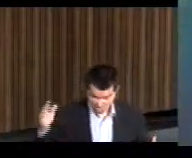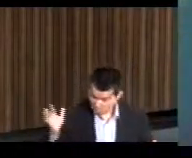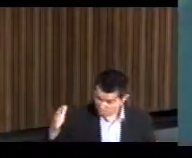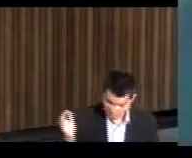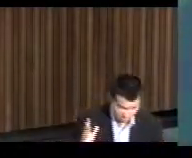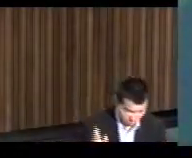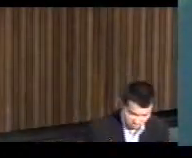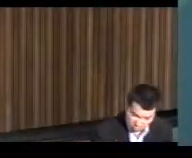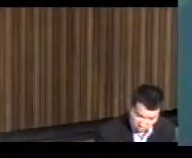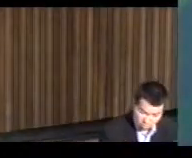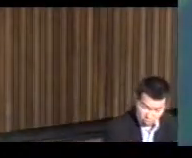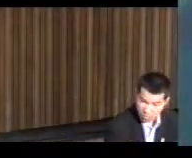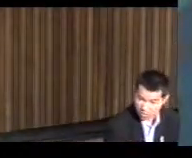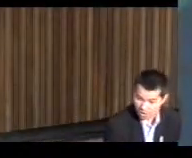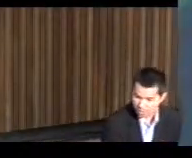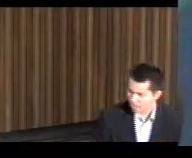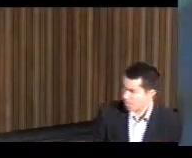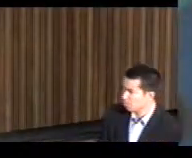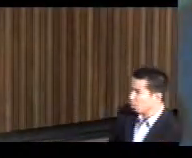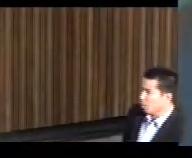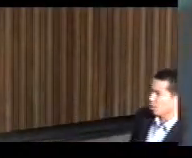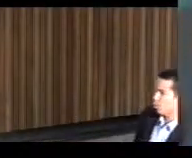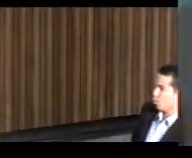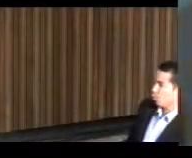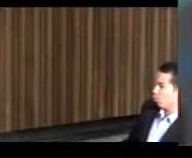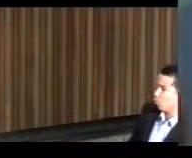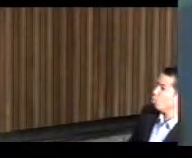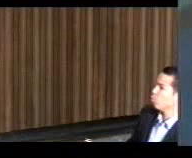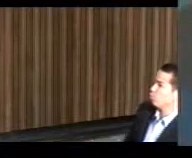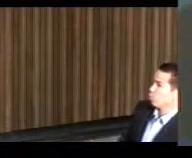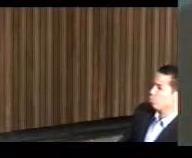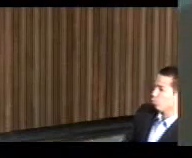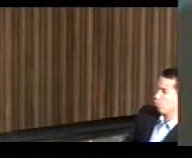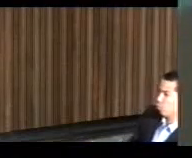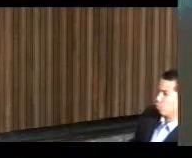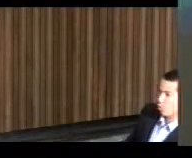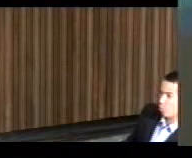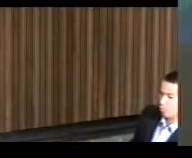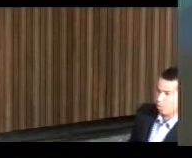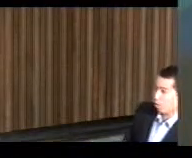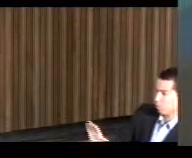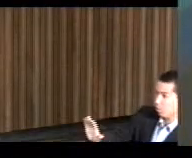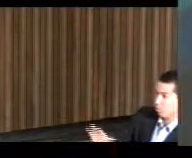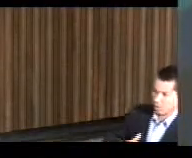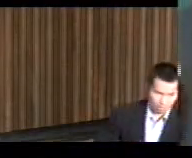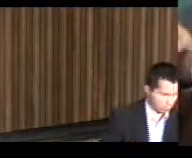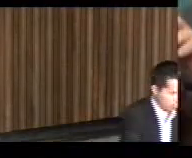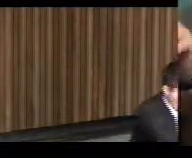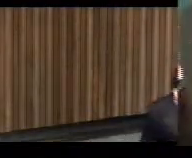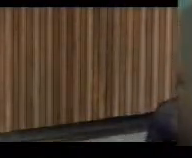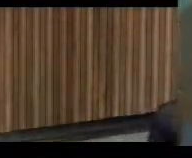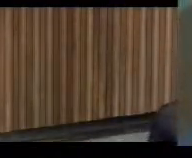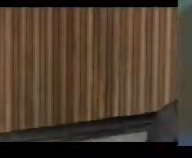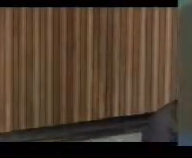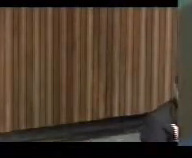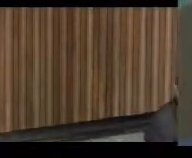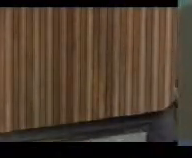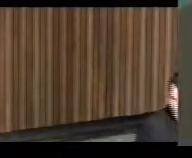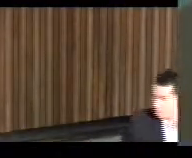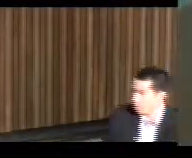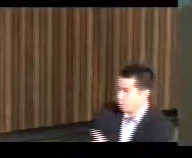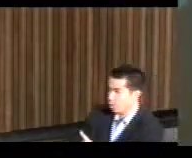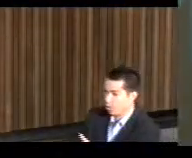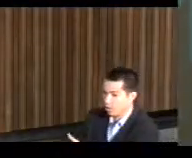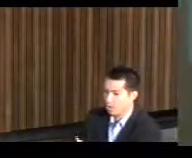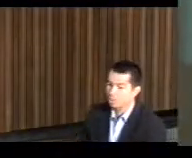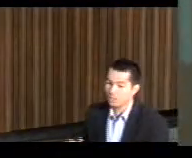porque Ele é o Deus Todo-Poderoso. E nessa manhã eu queria orar por você, porque talvez você esteja vivendo